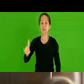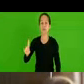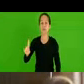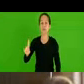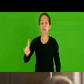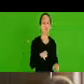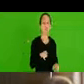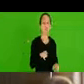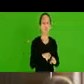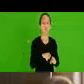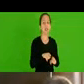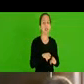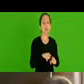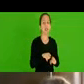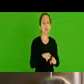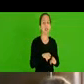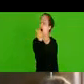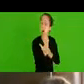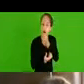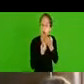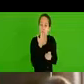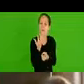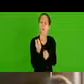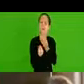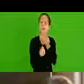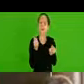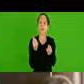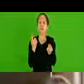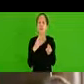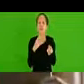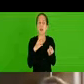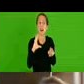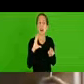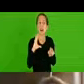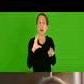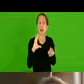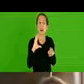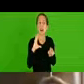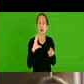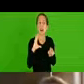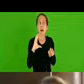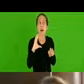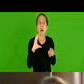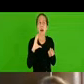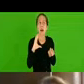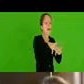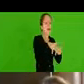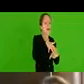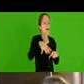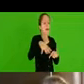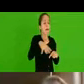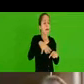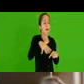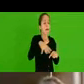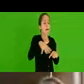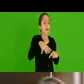sujeitos, a descrição dos contextos com a conceitualização teórica, né? Então, por